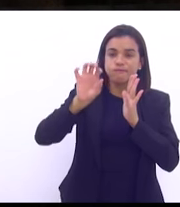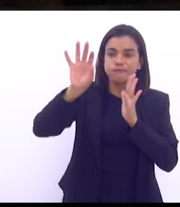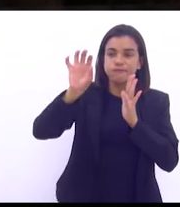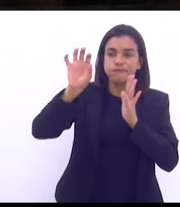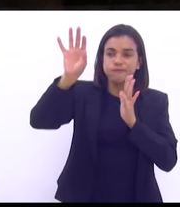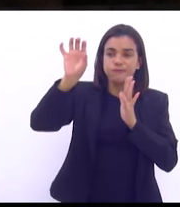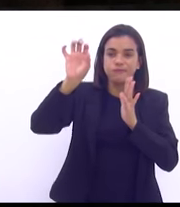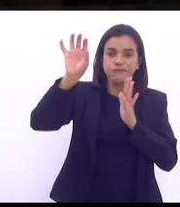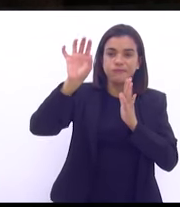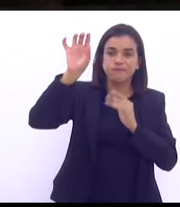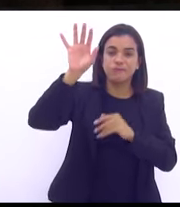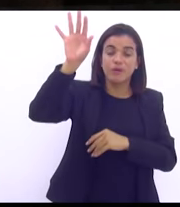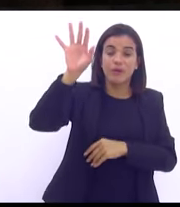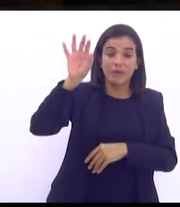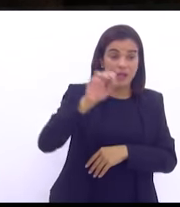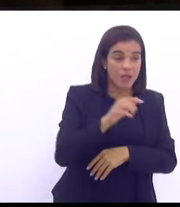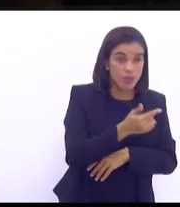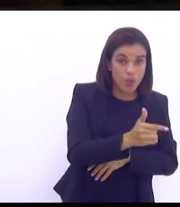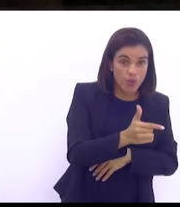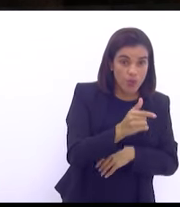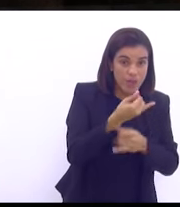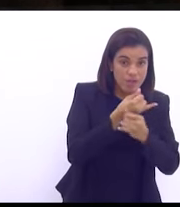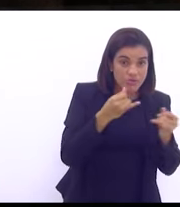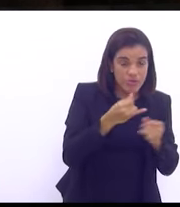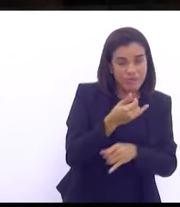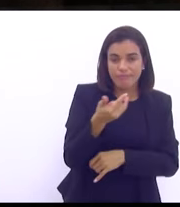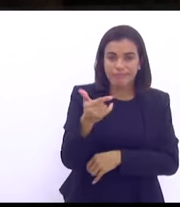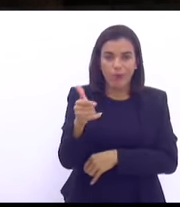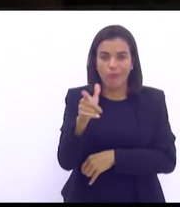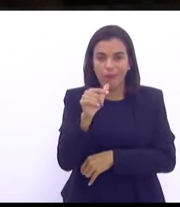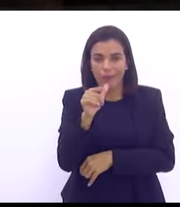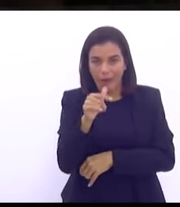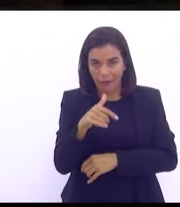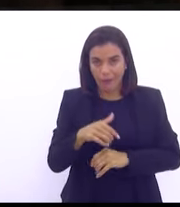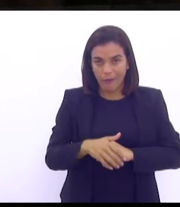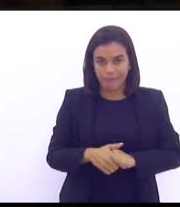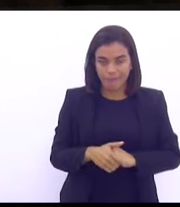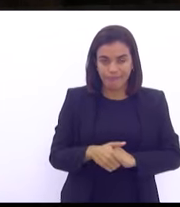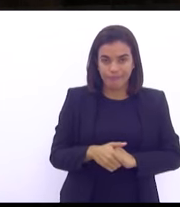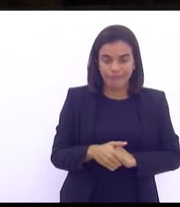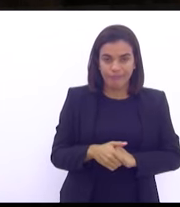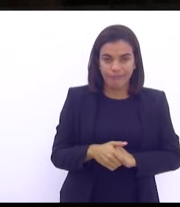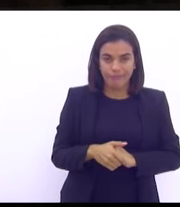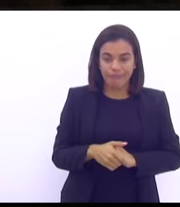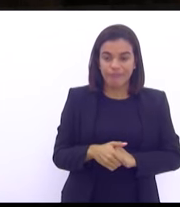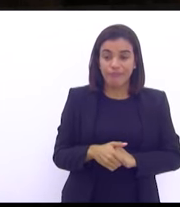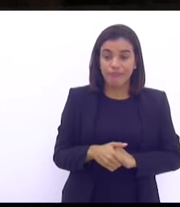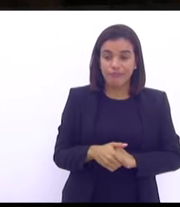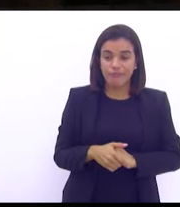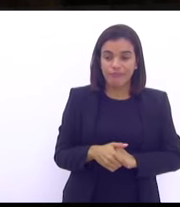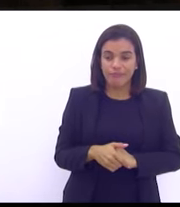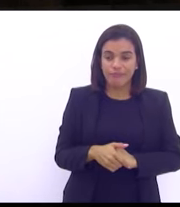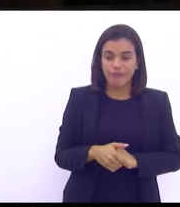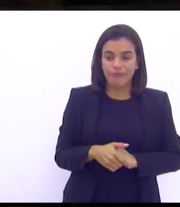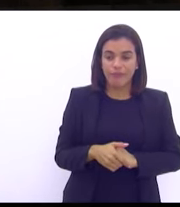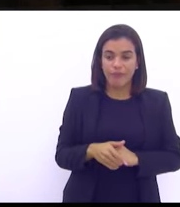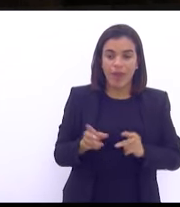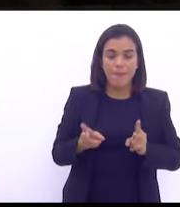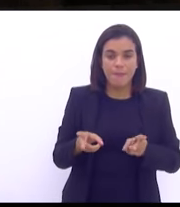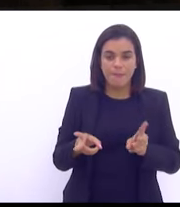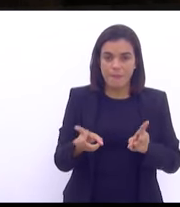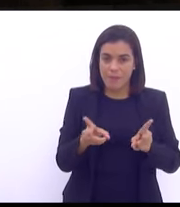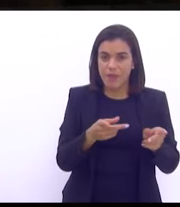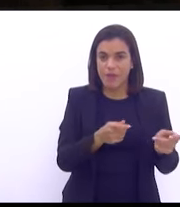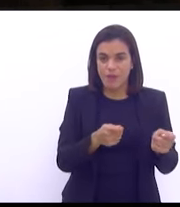energia, não tem água. É um pouquinho vovó viu a uva.